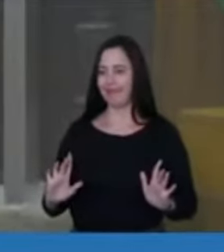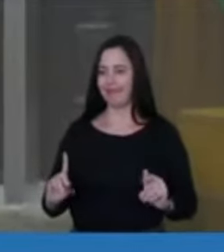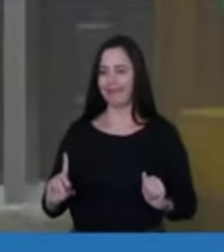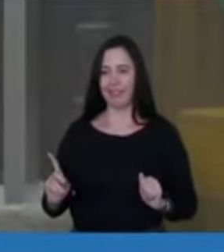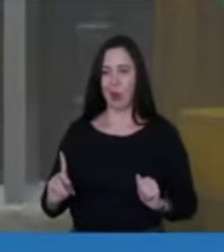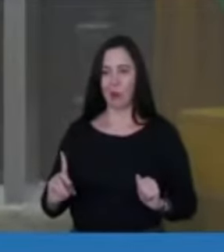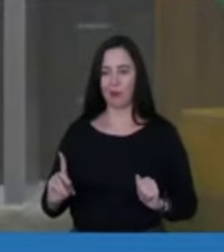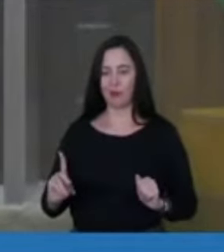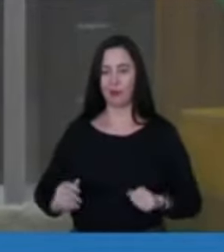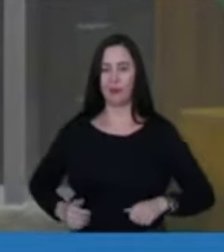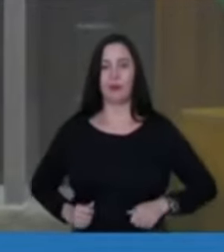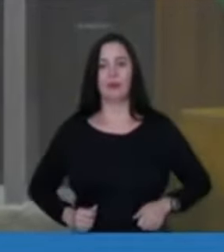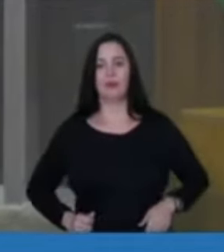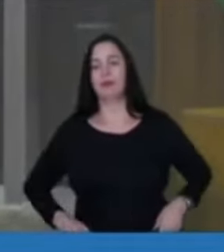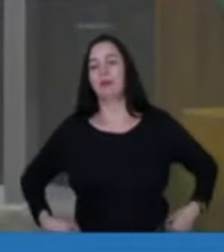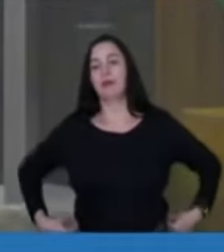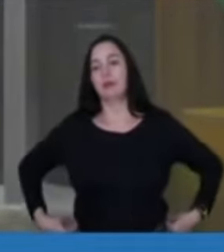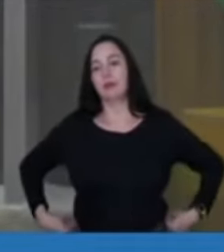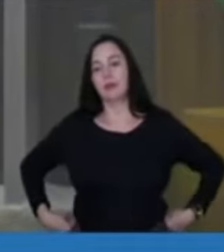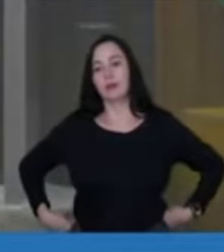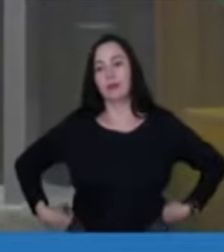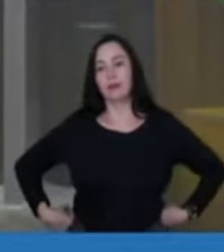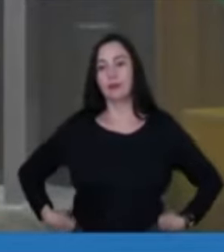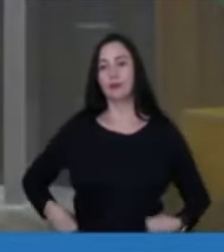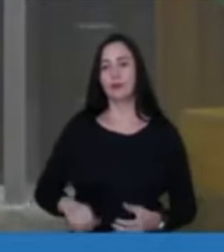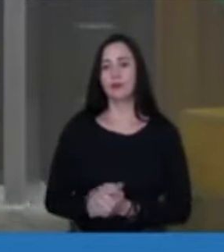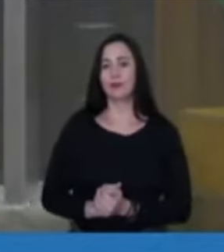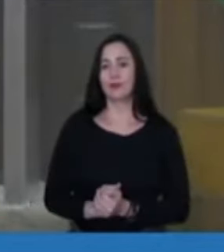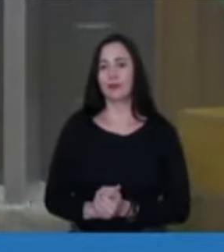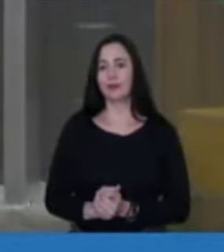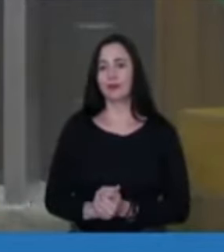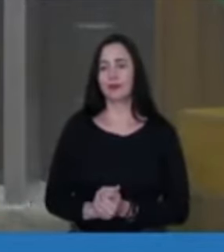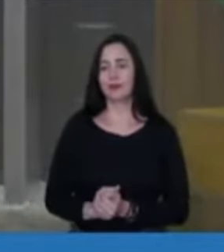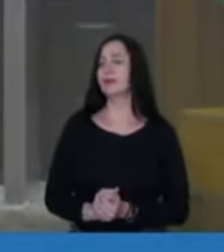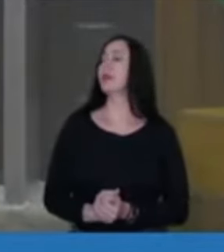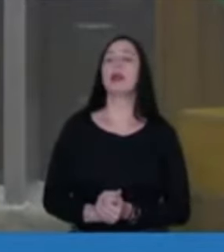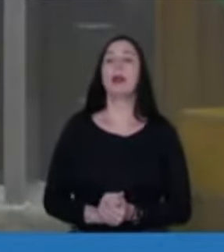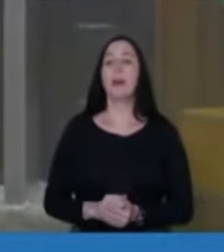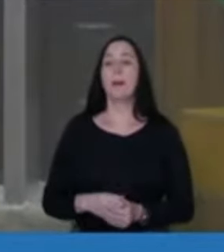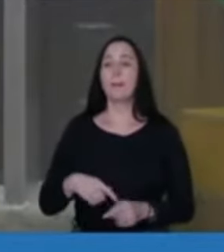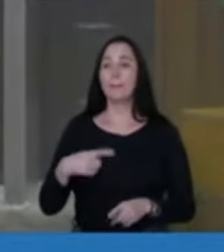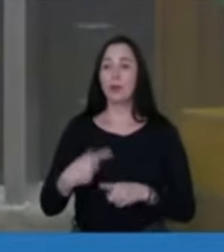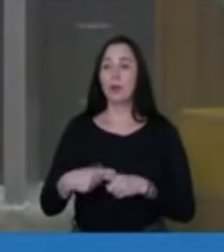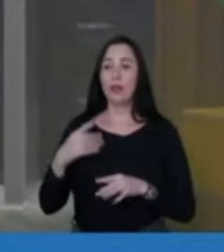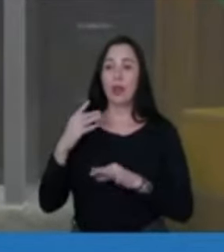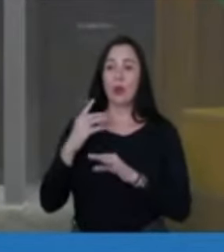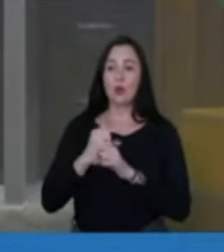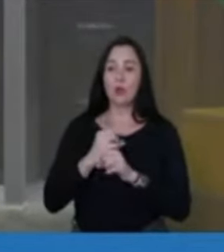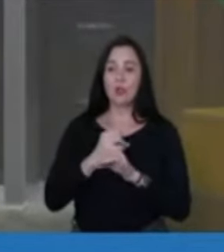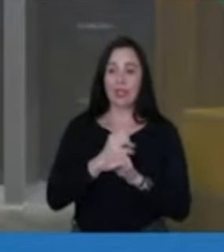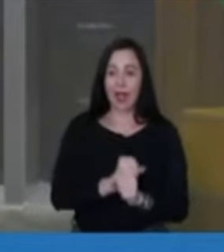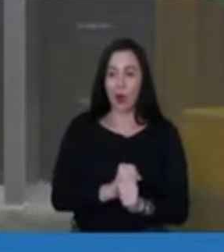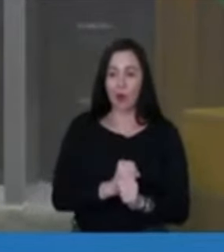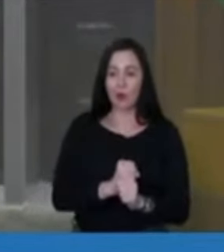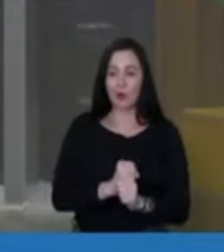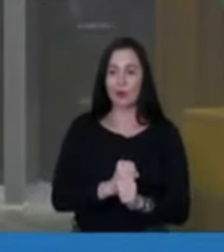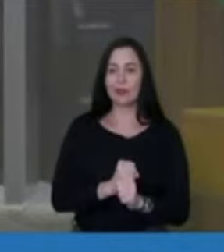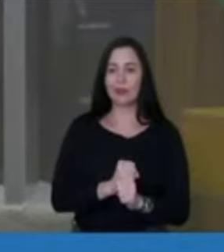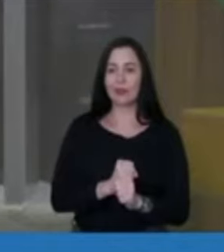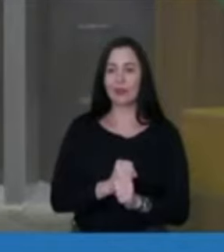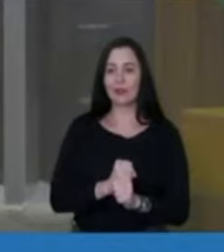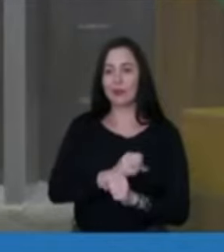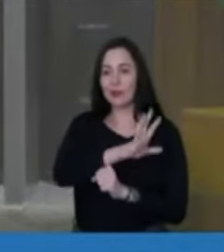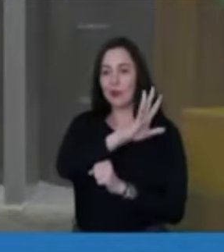uma estimativa aqui politicamente posta, porque os cálculos feitos da Avenida